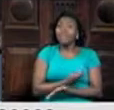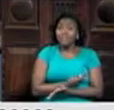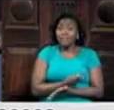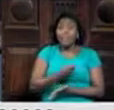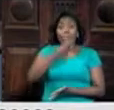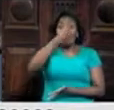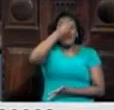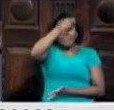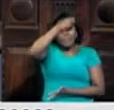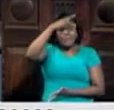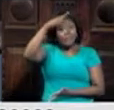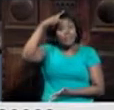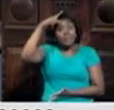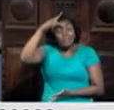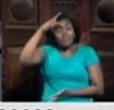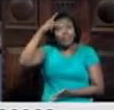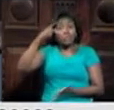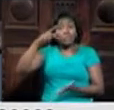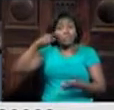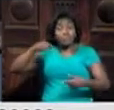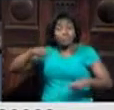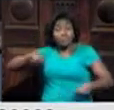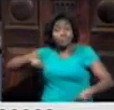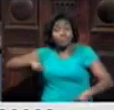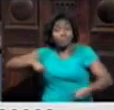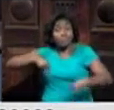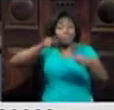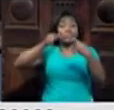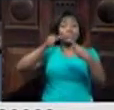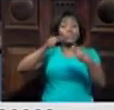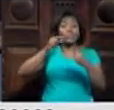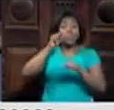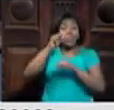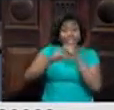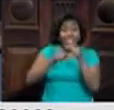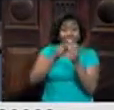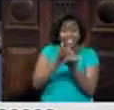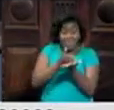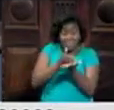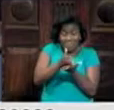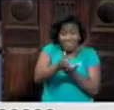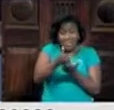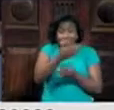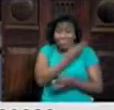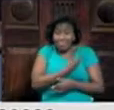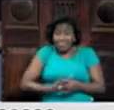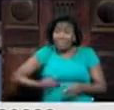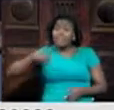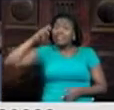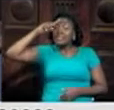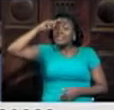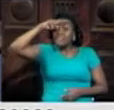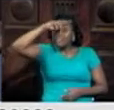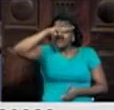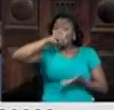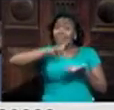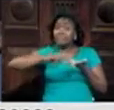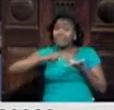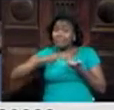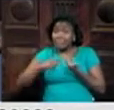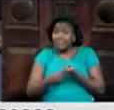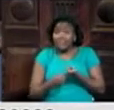acaba enfrentando um verdadeiro racha no início do seu governo e tem que, de fato,